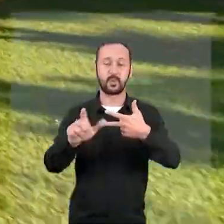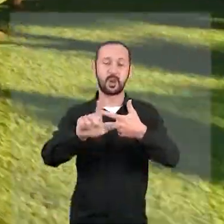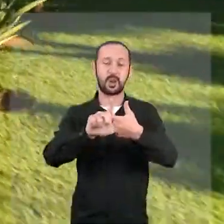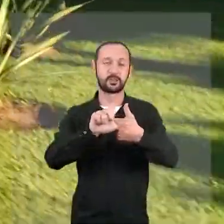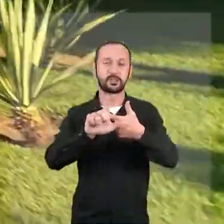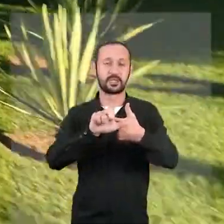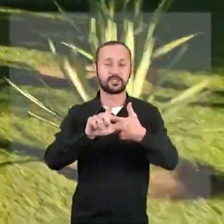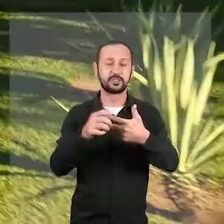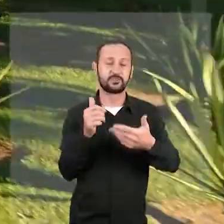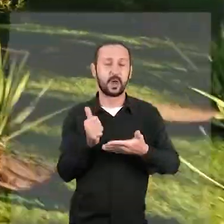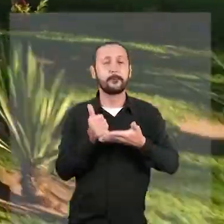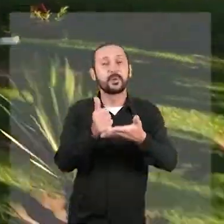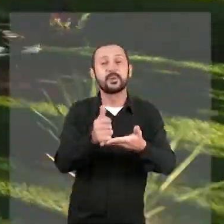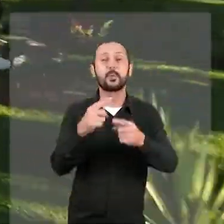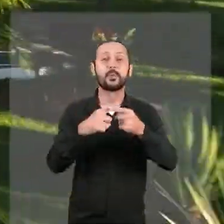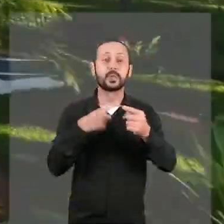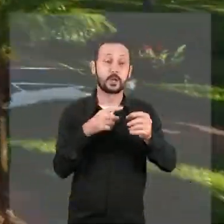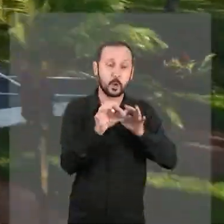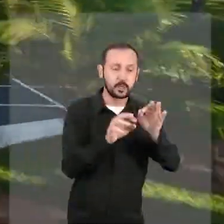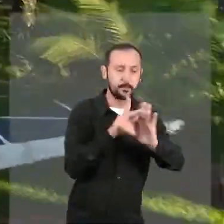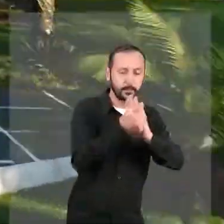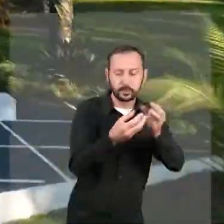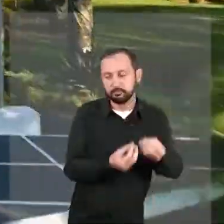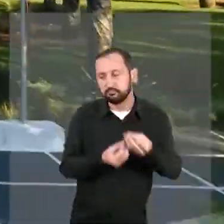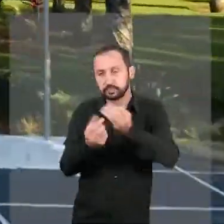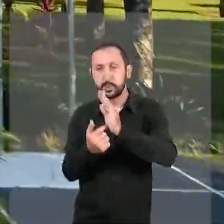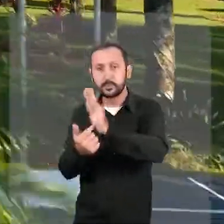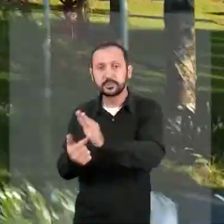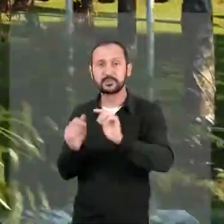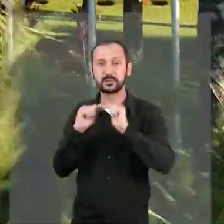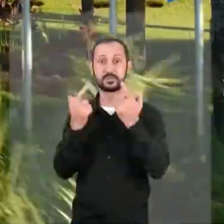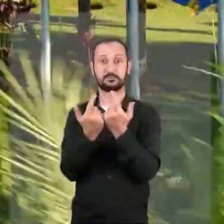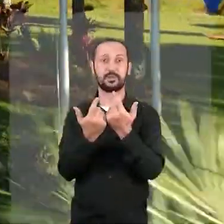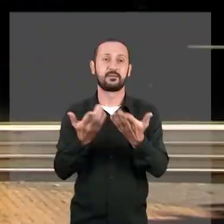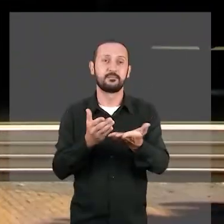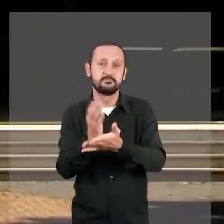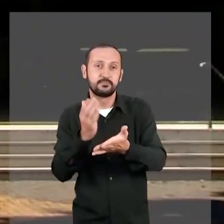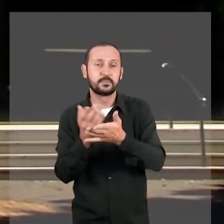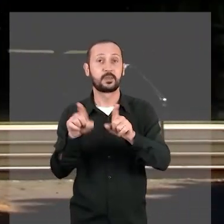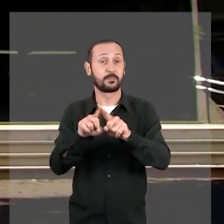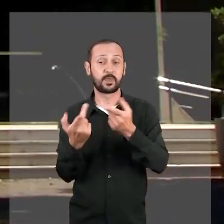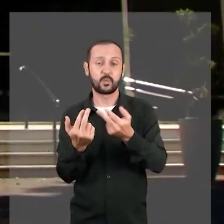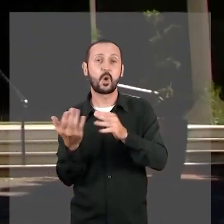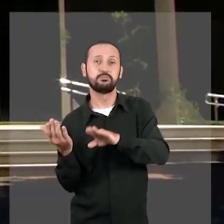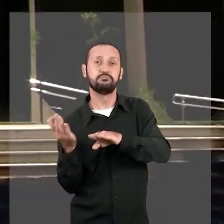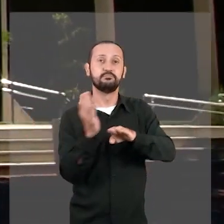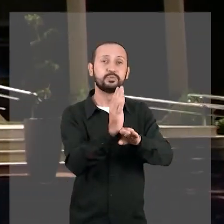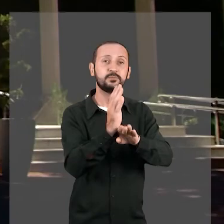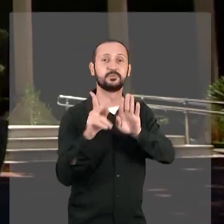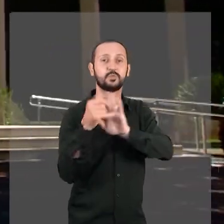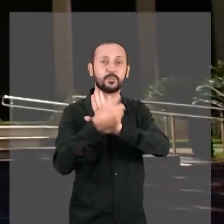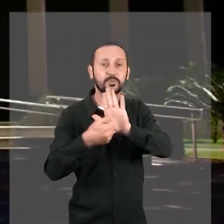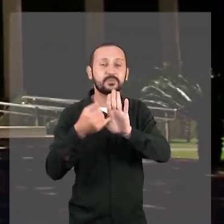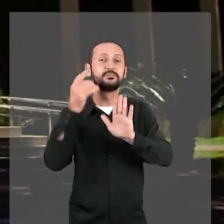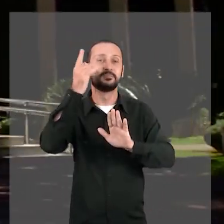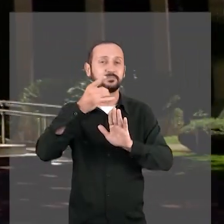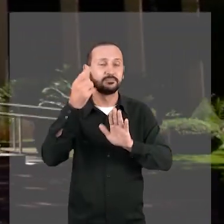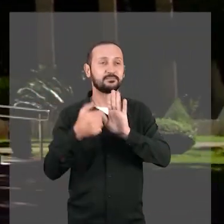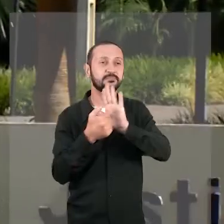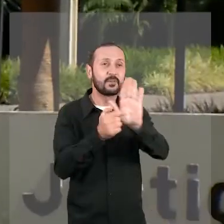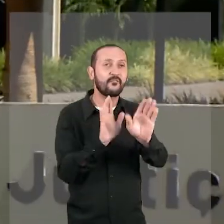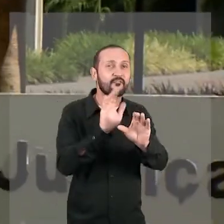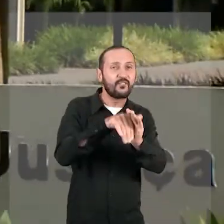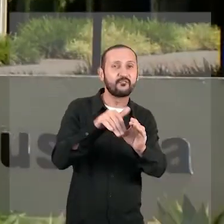nos projetos bons que ele apresenta à Assembleia. E os projetos também que os deputados apresentam, que também são